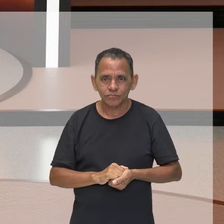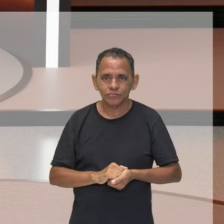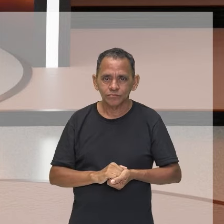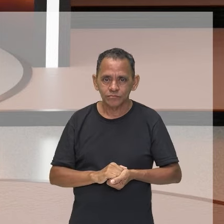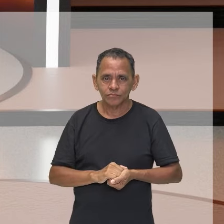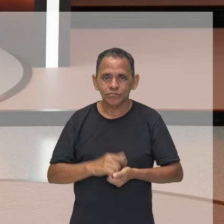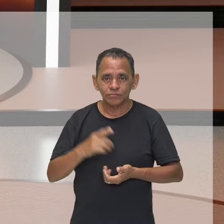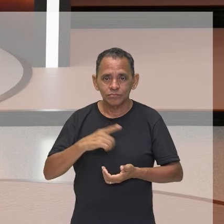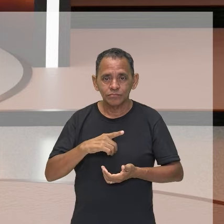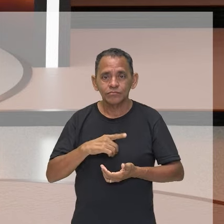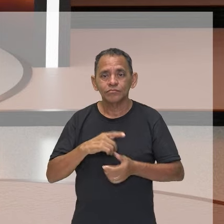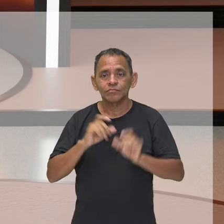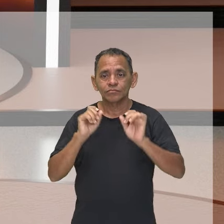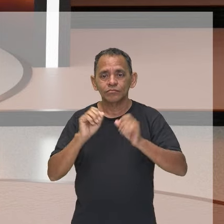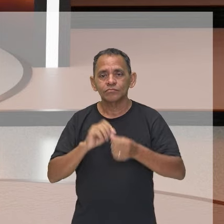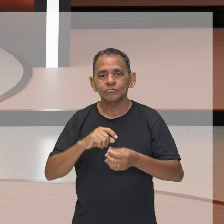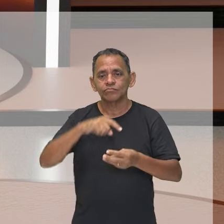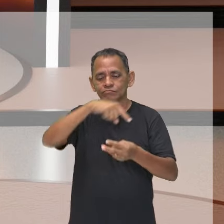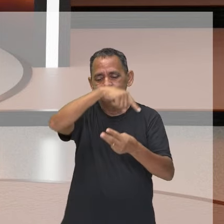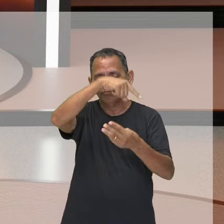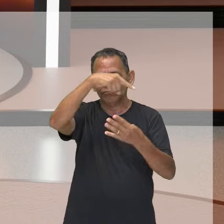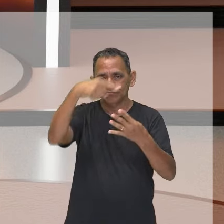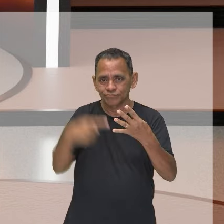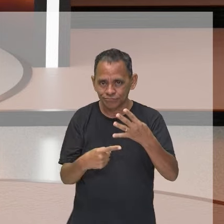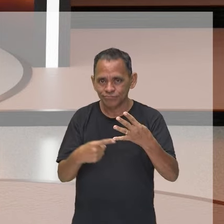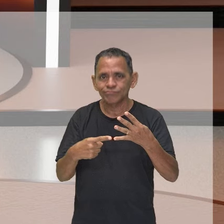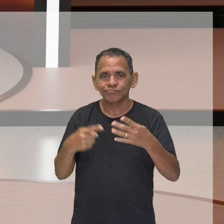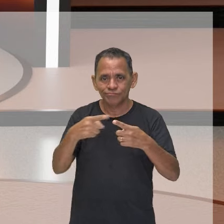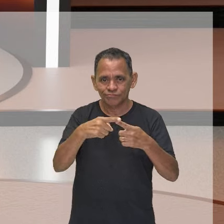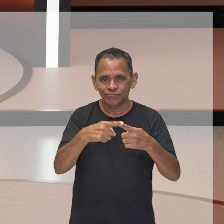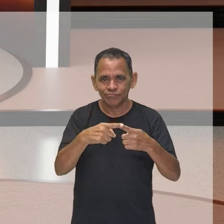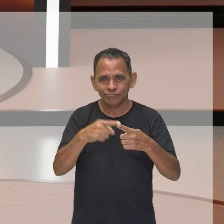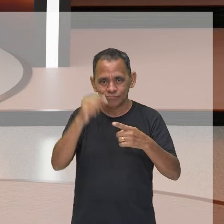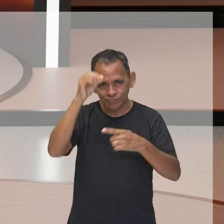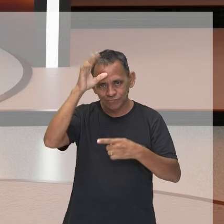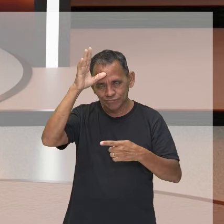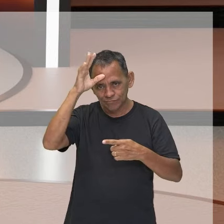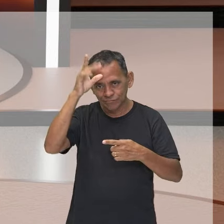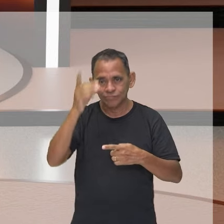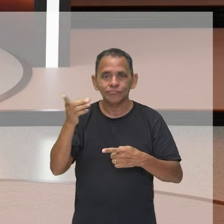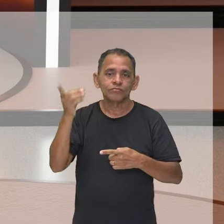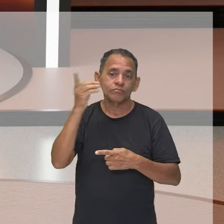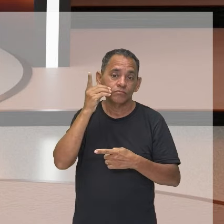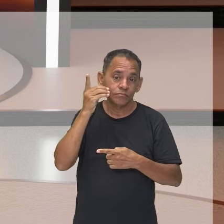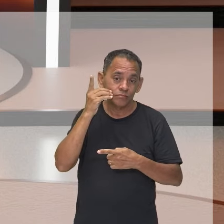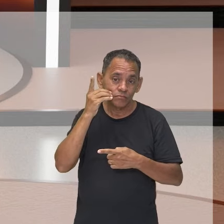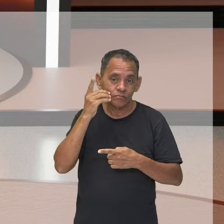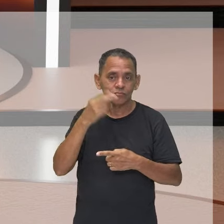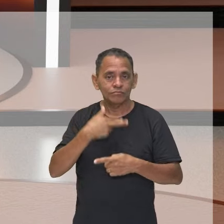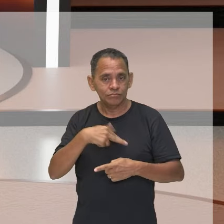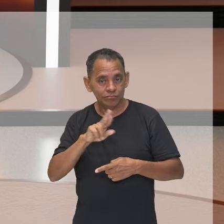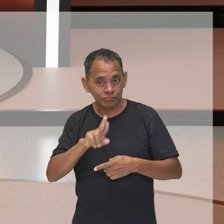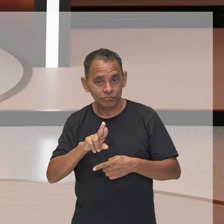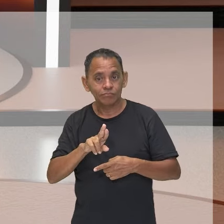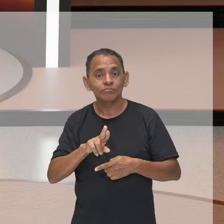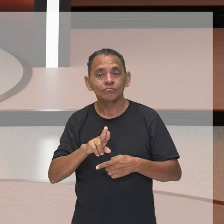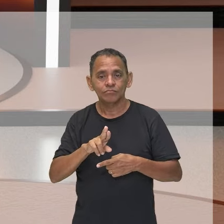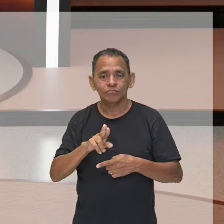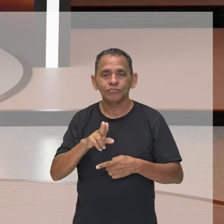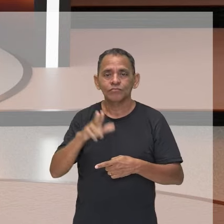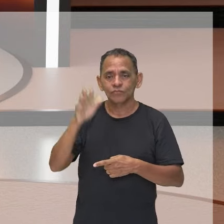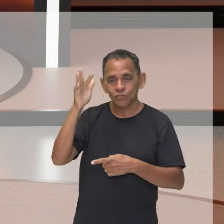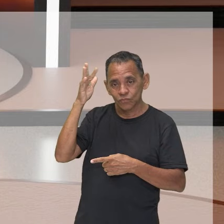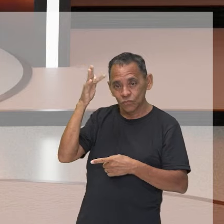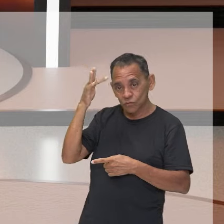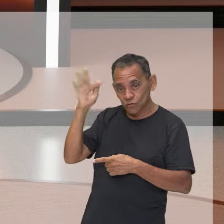aqui 4 tipos de conhecimento: o empírico, o religioso, o filosófico